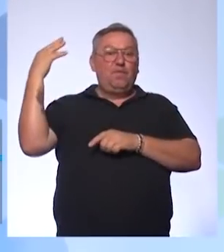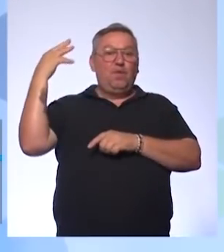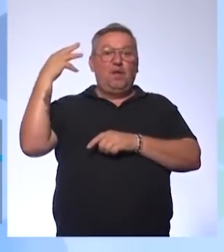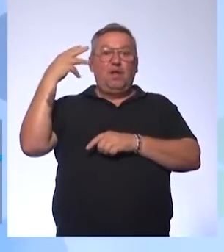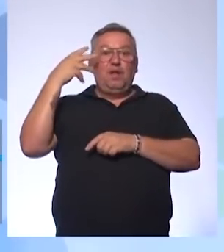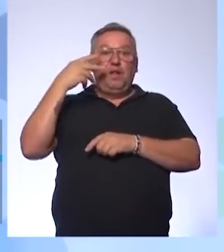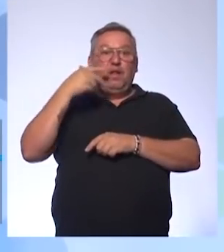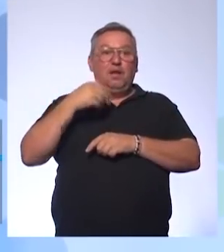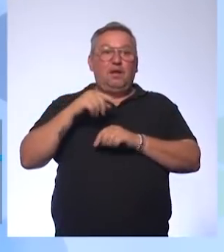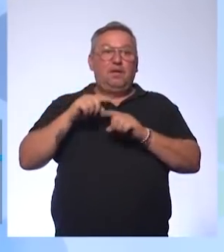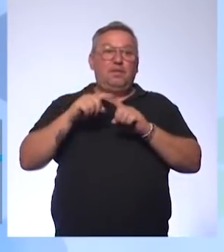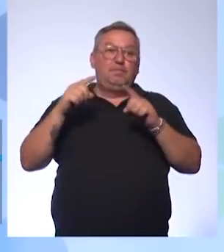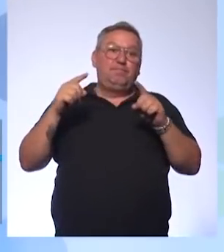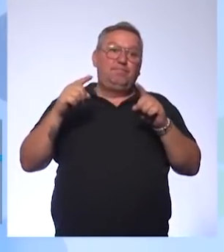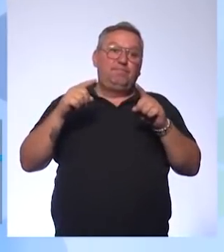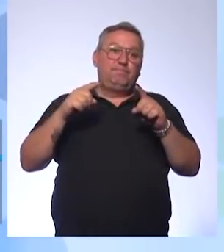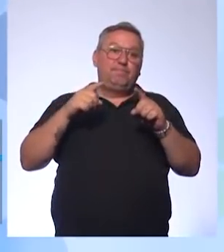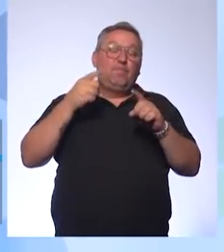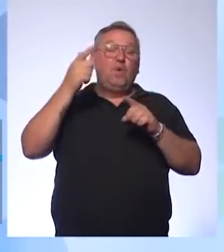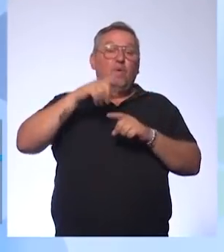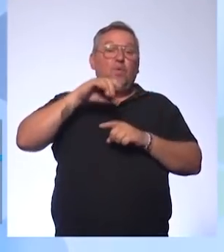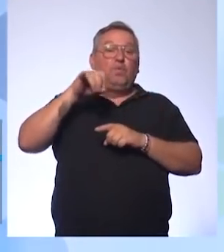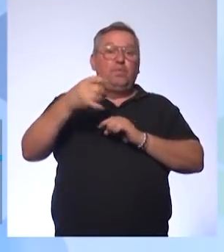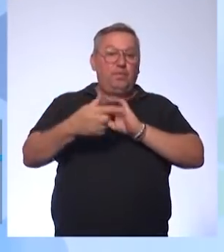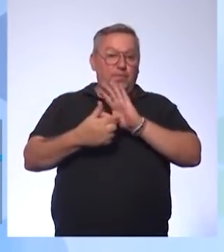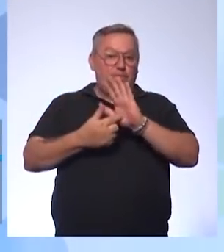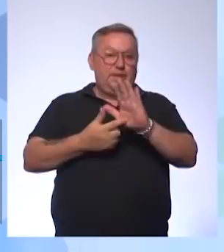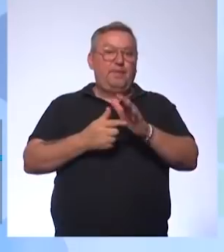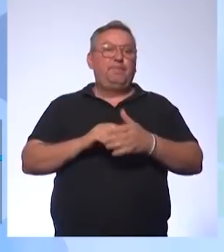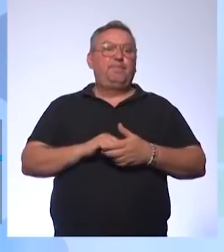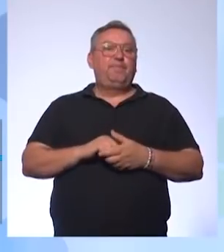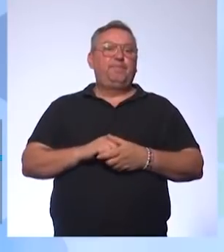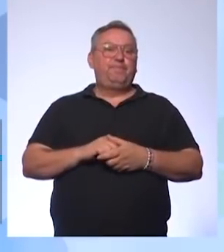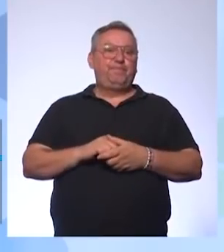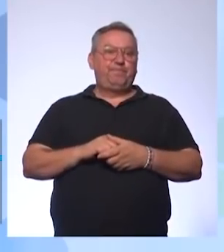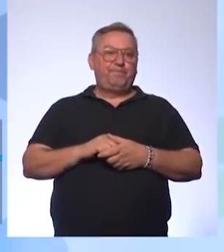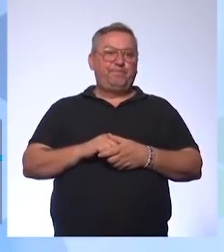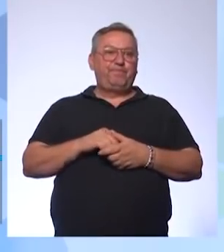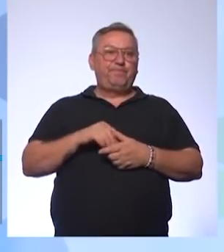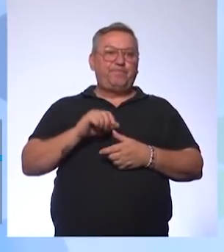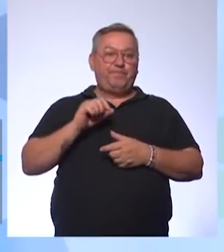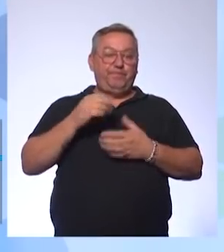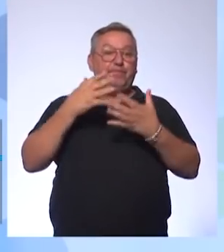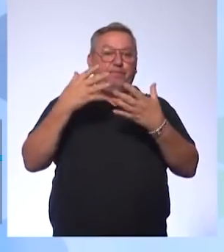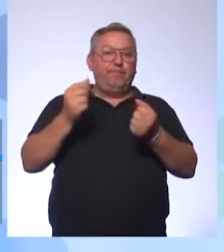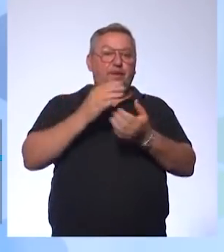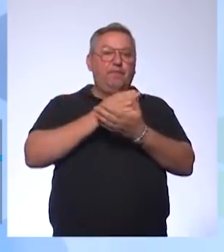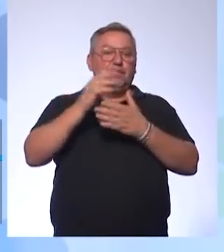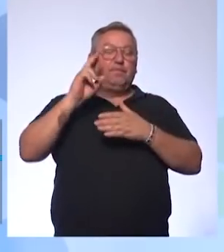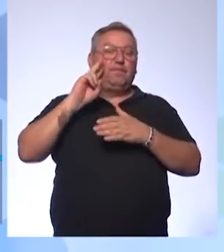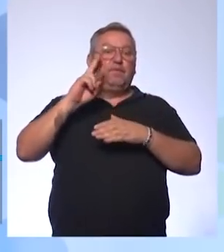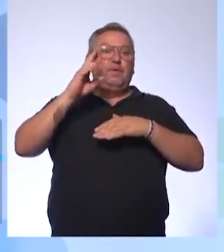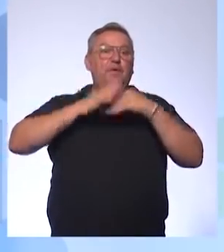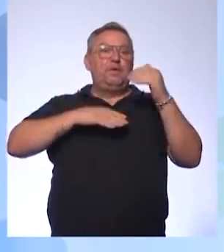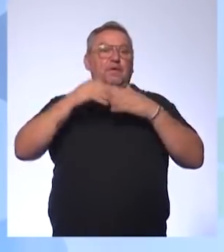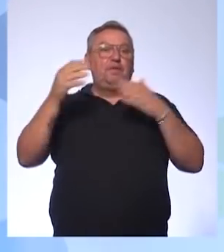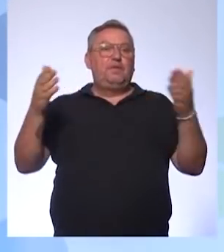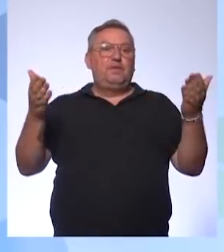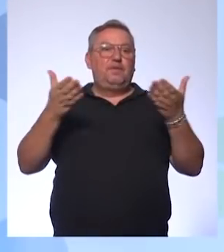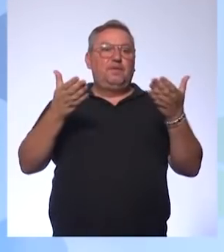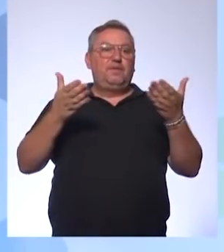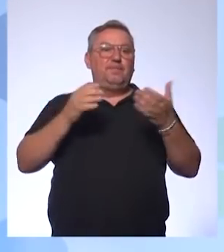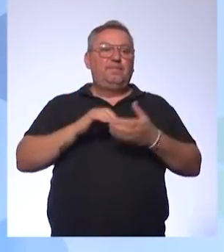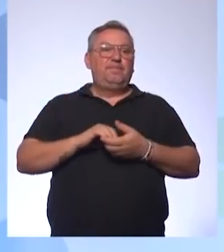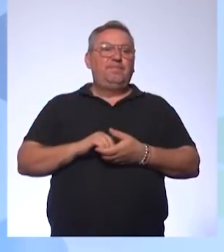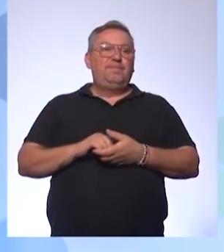Mas, assim, vamos esperar uma outra oportunidade para colocar. Bom, dito isso, Vamos ler a habilidade para vocês